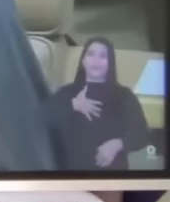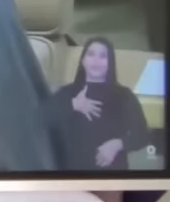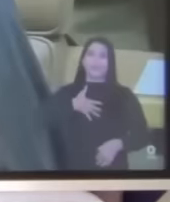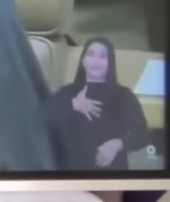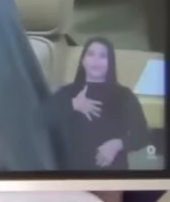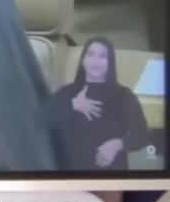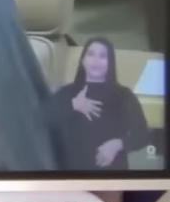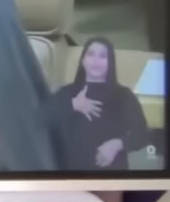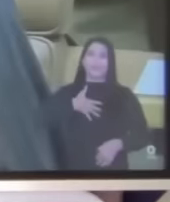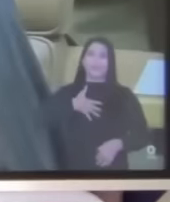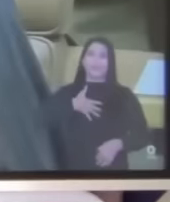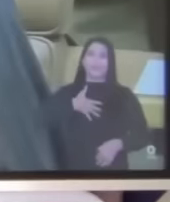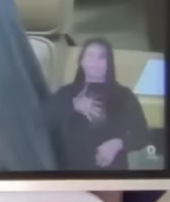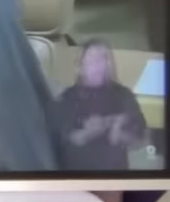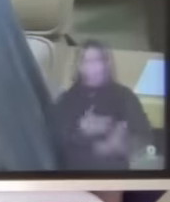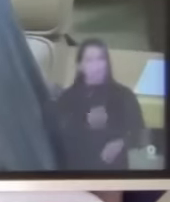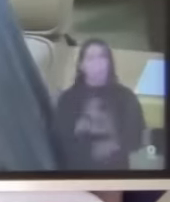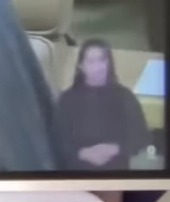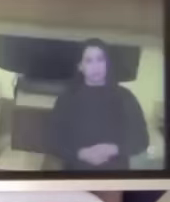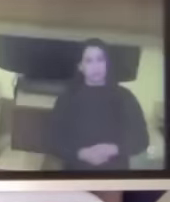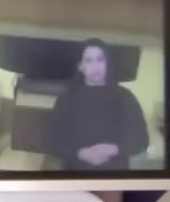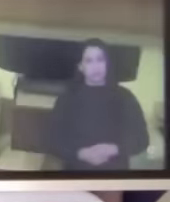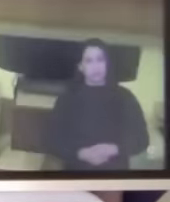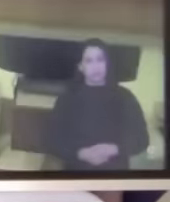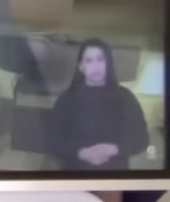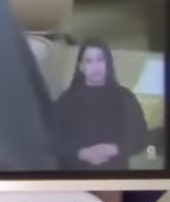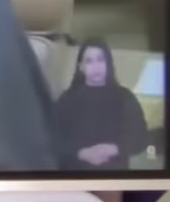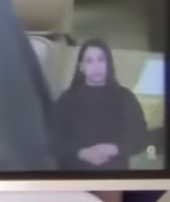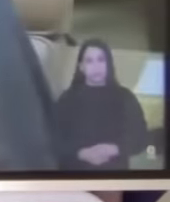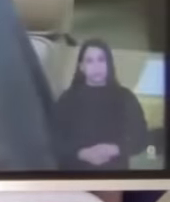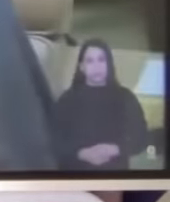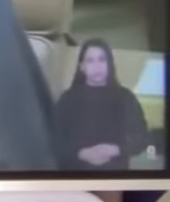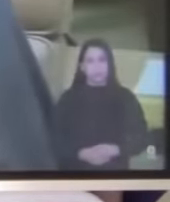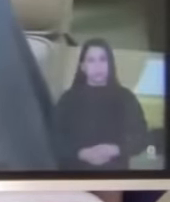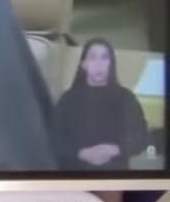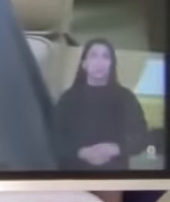que os togados fizeram. Vamos lá. Olha só. O Gargamel.